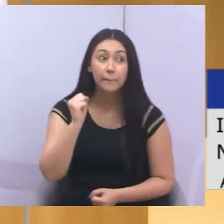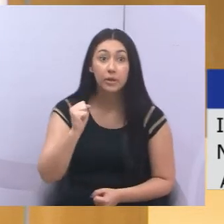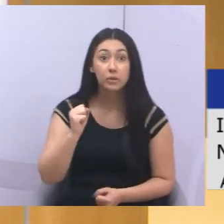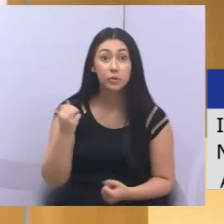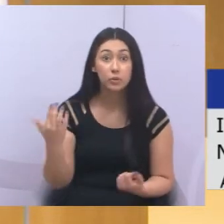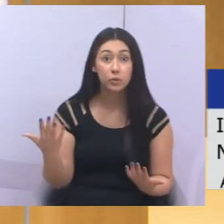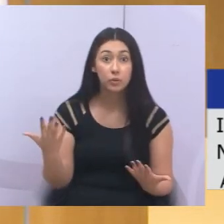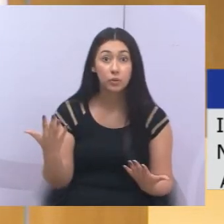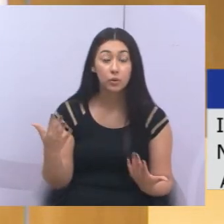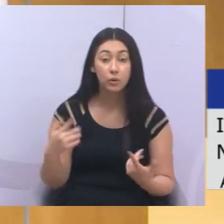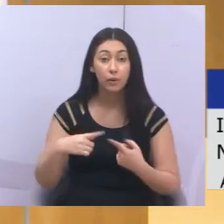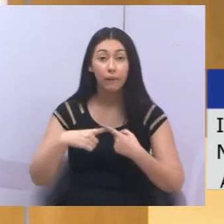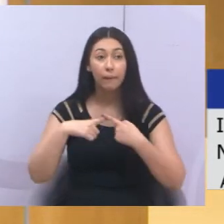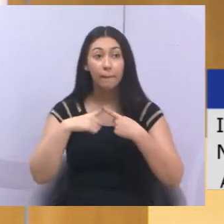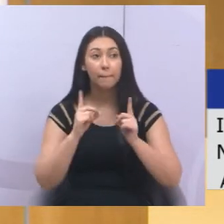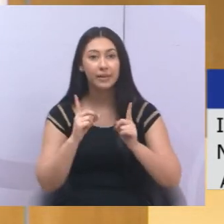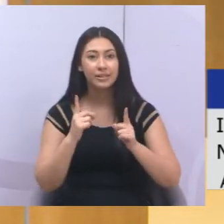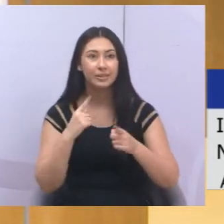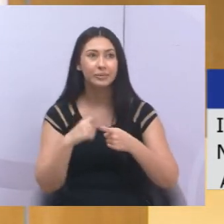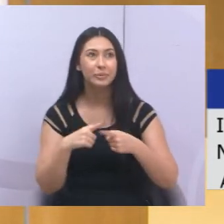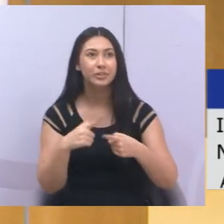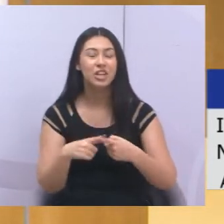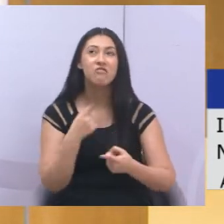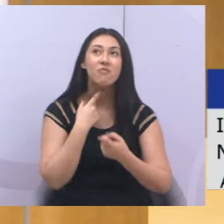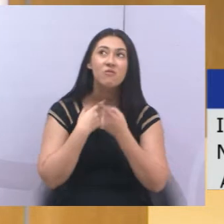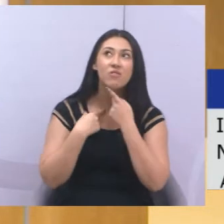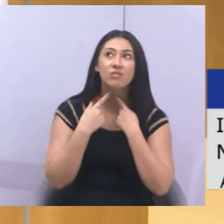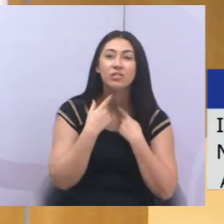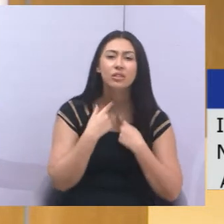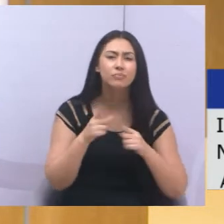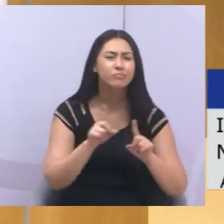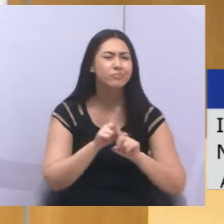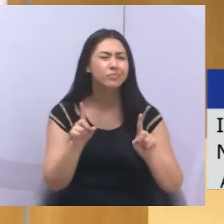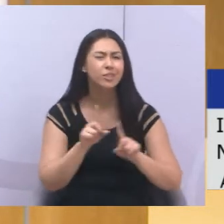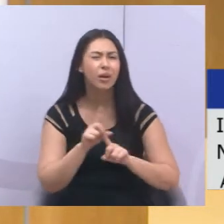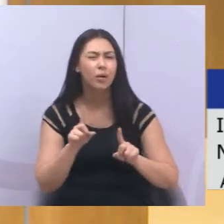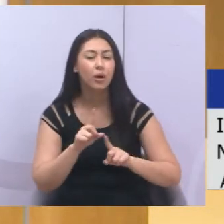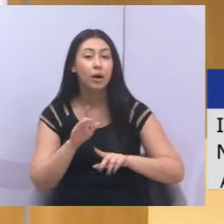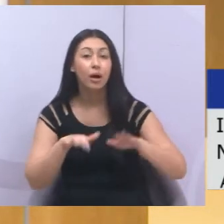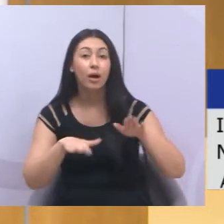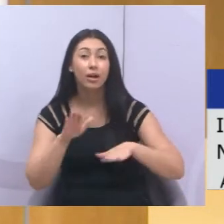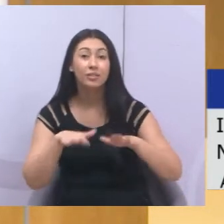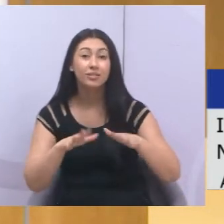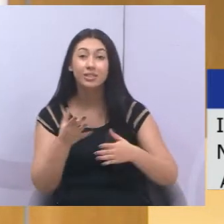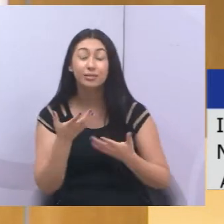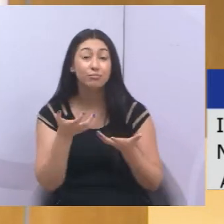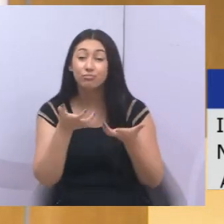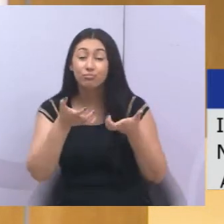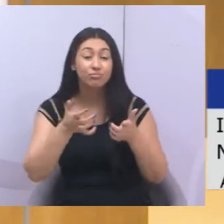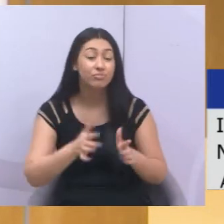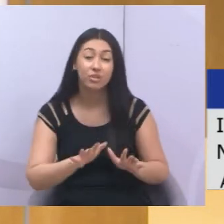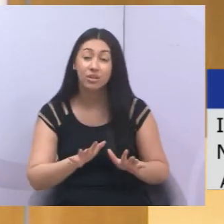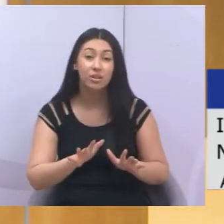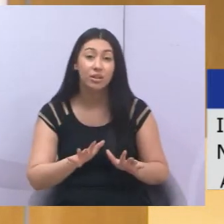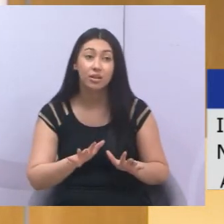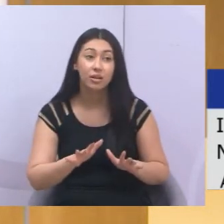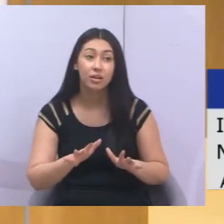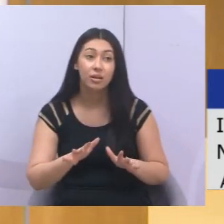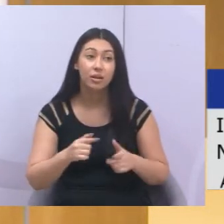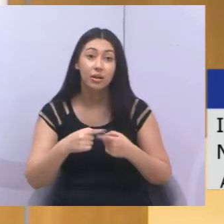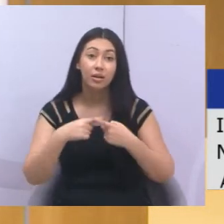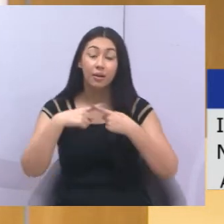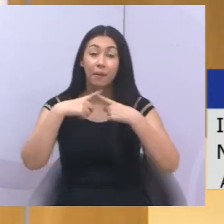estão ali, às vezes, porque querem. Às vezes não. Eles não estão ali porque querem. Eles são